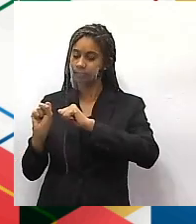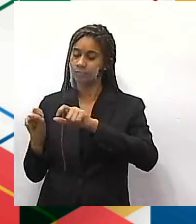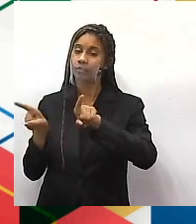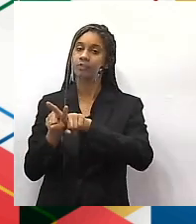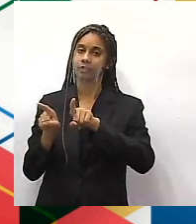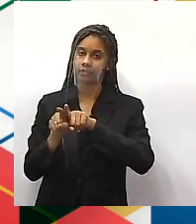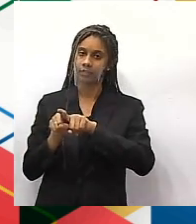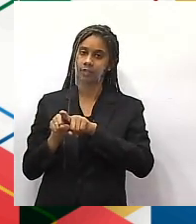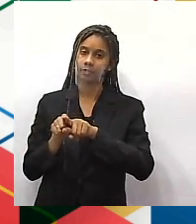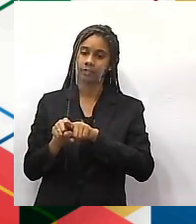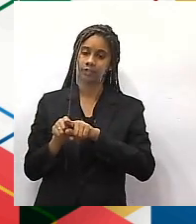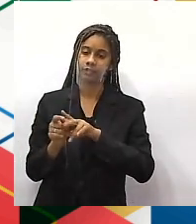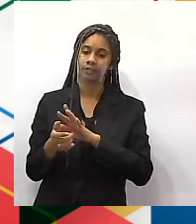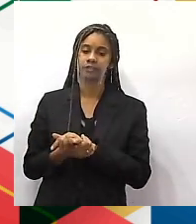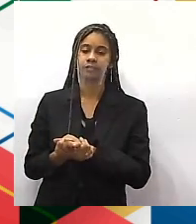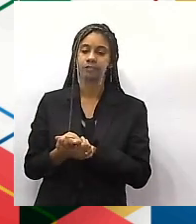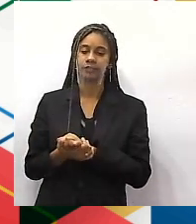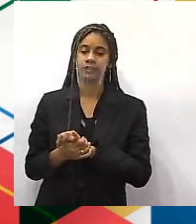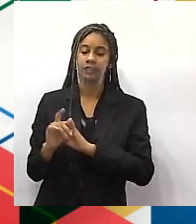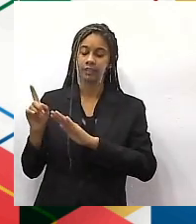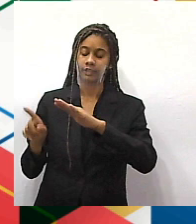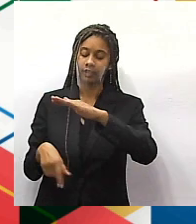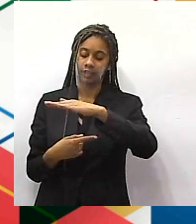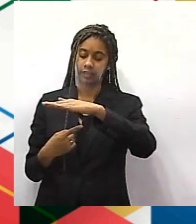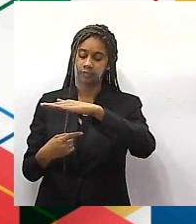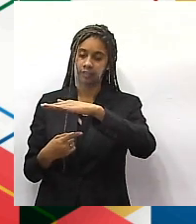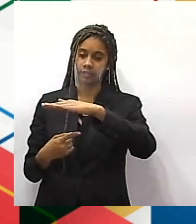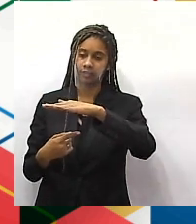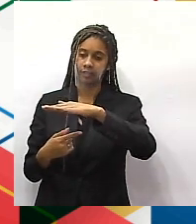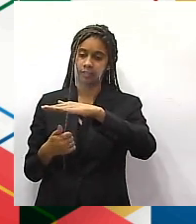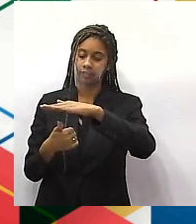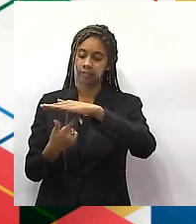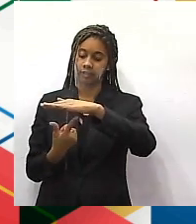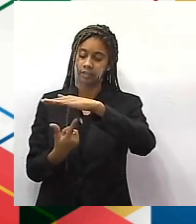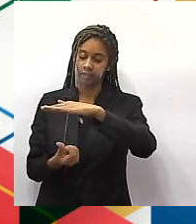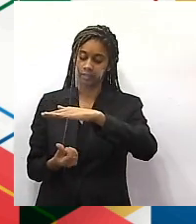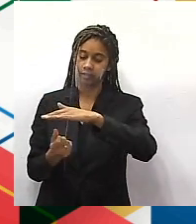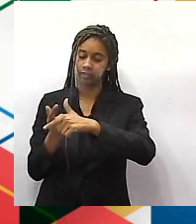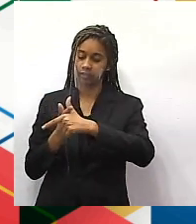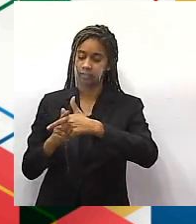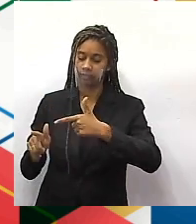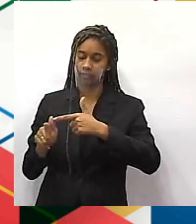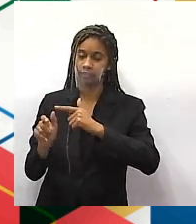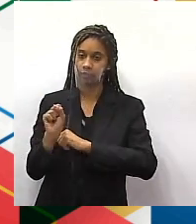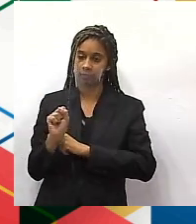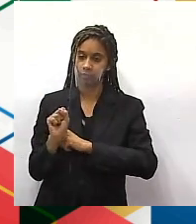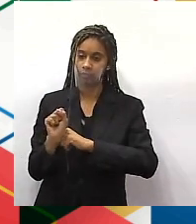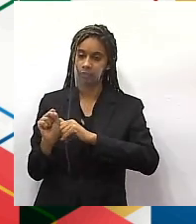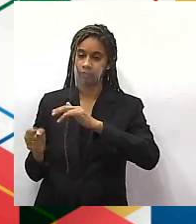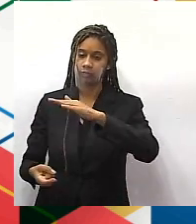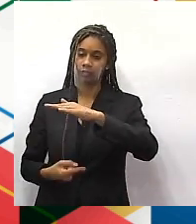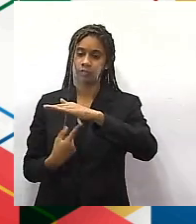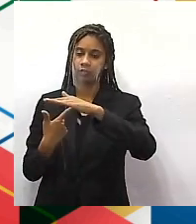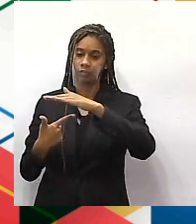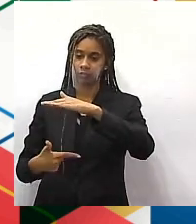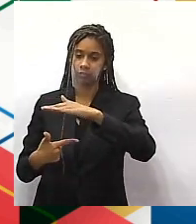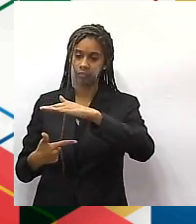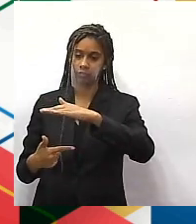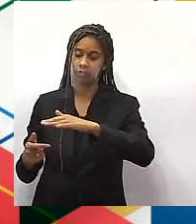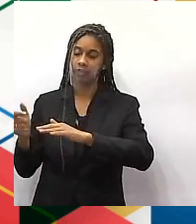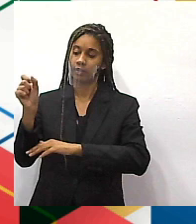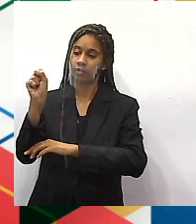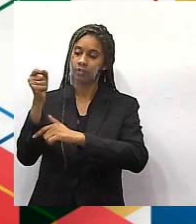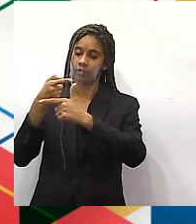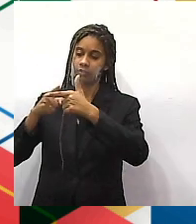e dividir por 8, que dá 2. E o 8 dividir por 8 dá 1. Então, ficou 13 vezes 1 dá